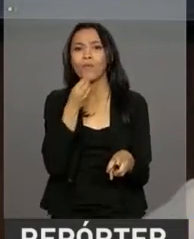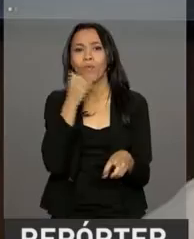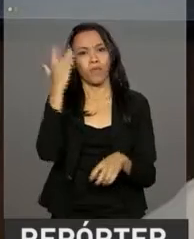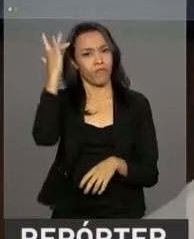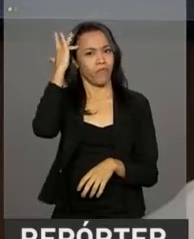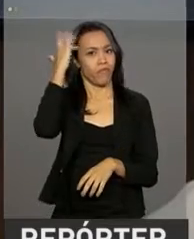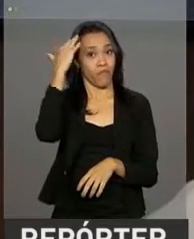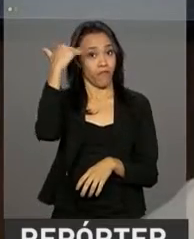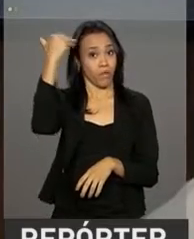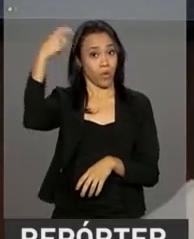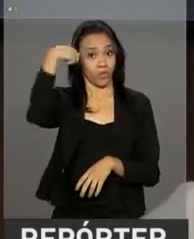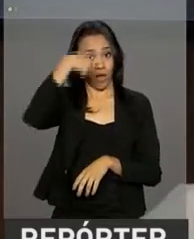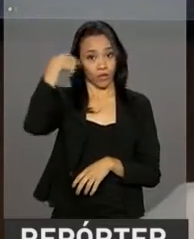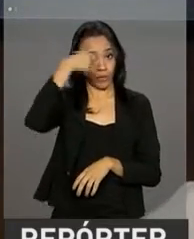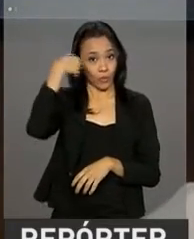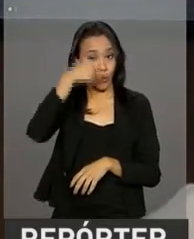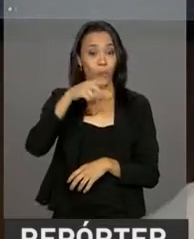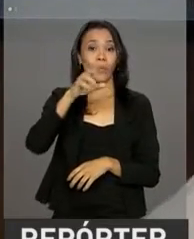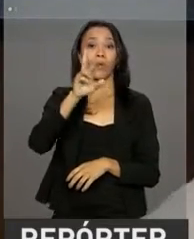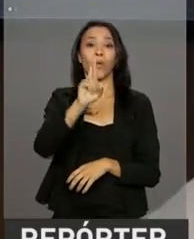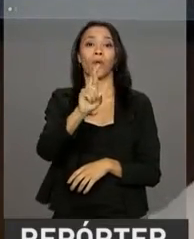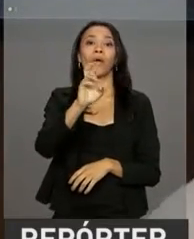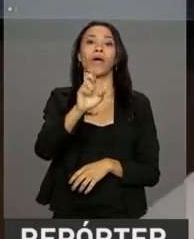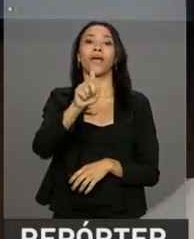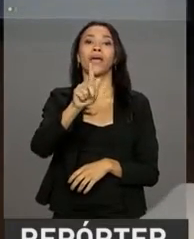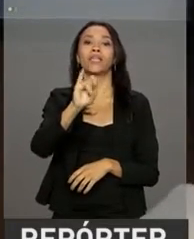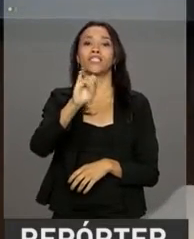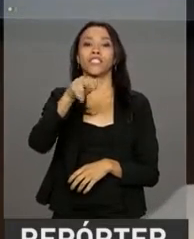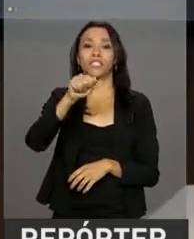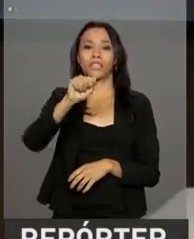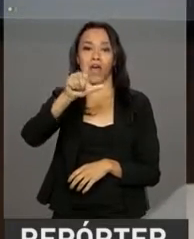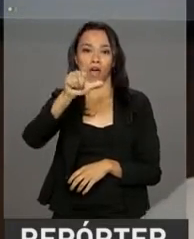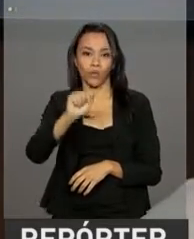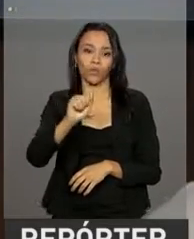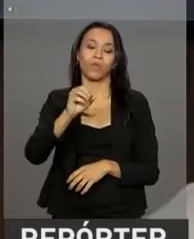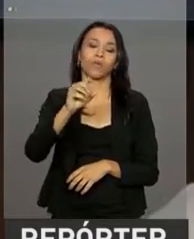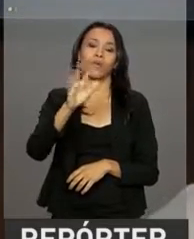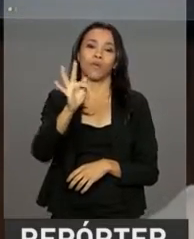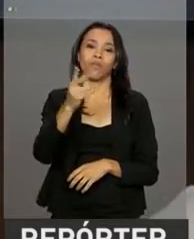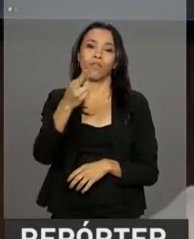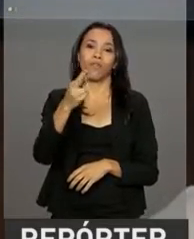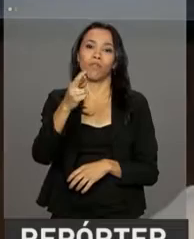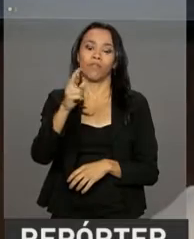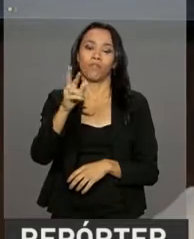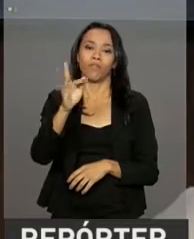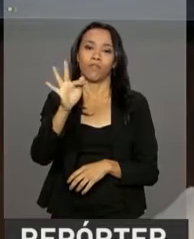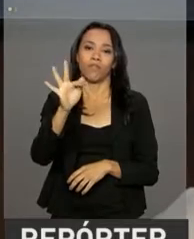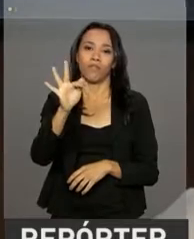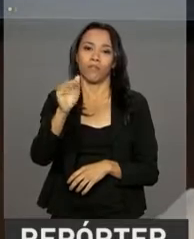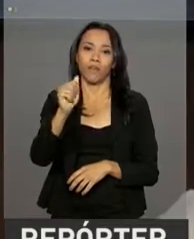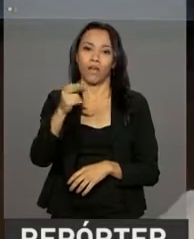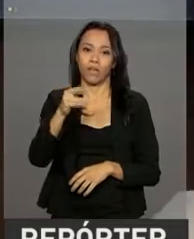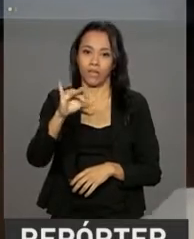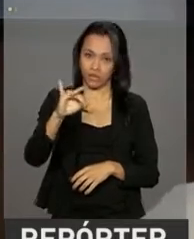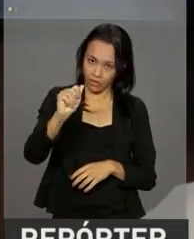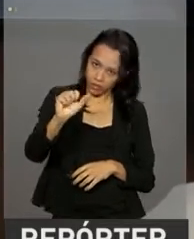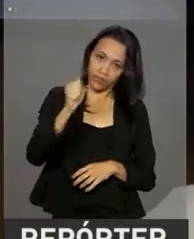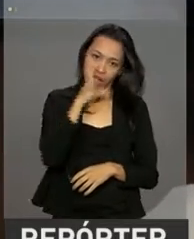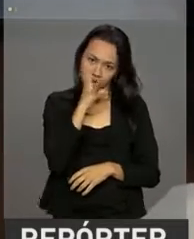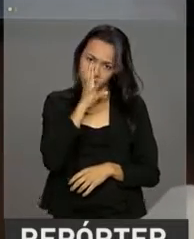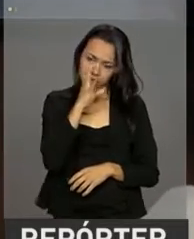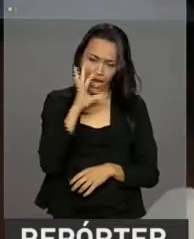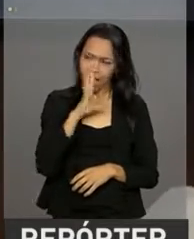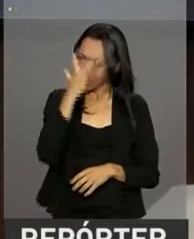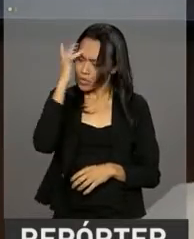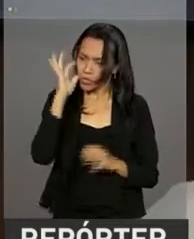tanto gelo era novinho muito bonita do mundo em que nunca tinha visto aqui em televisão era uma surpresa horrível aí